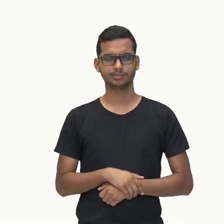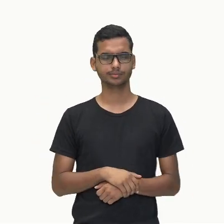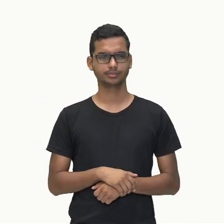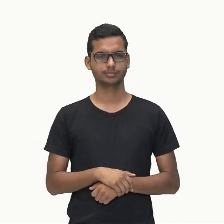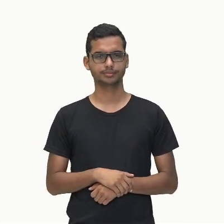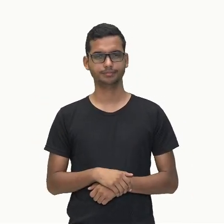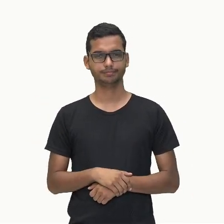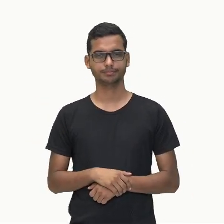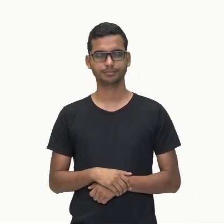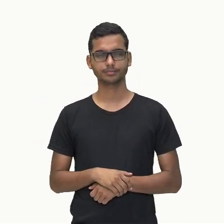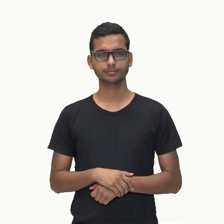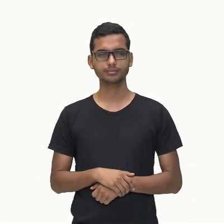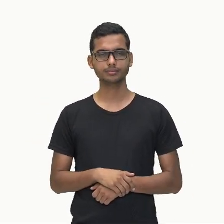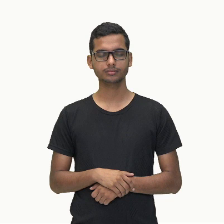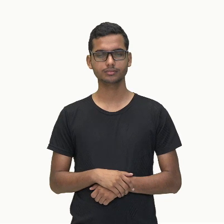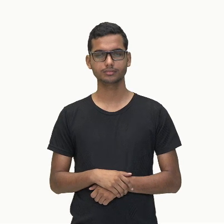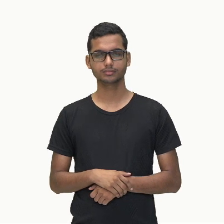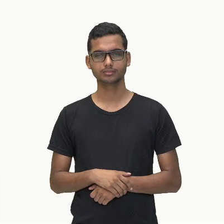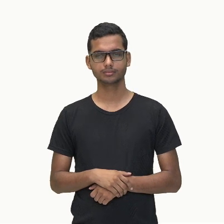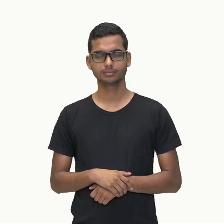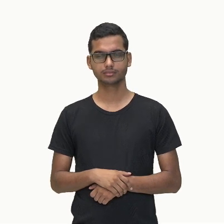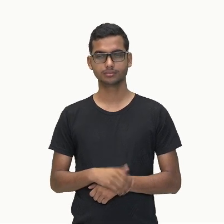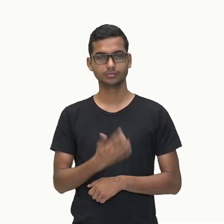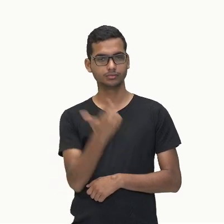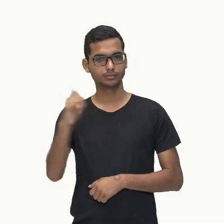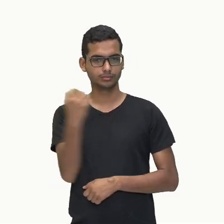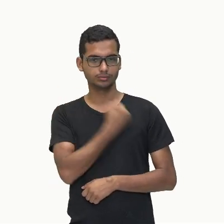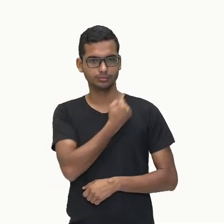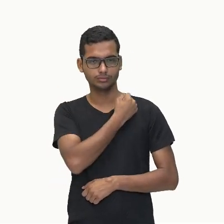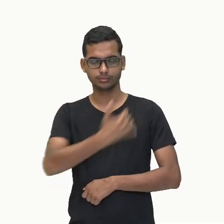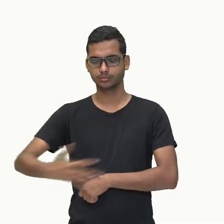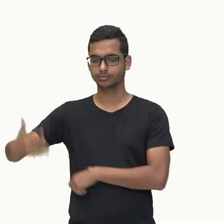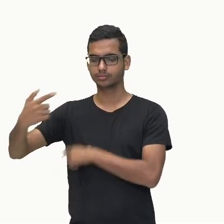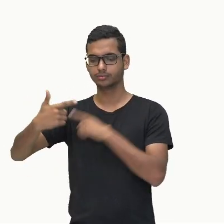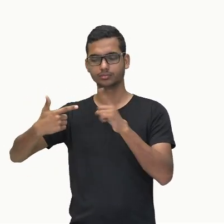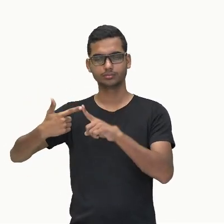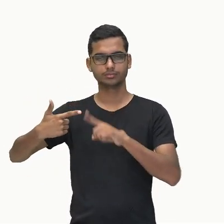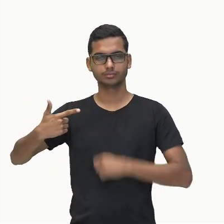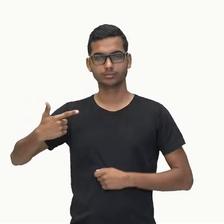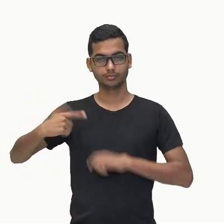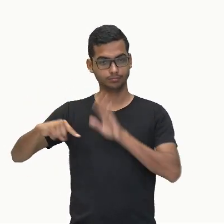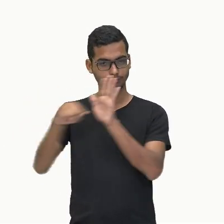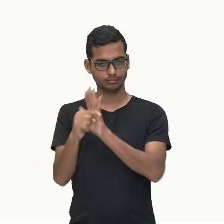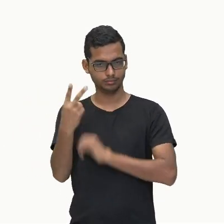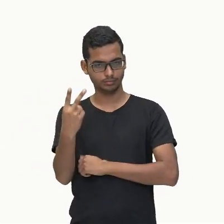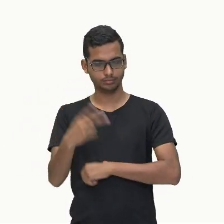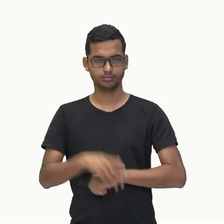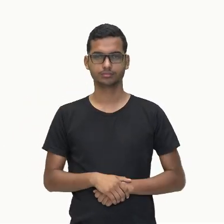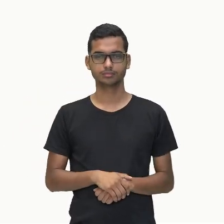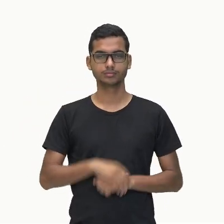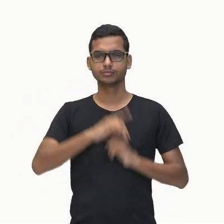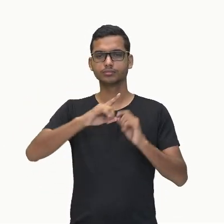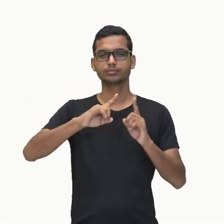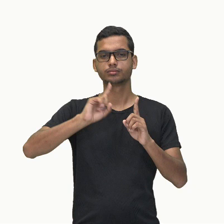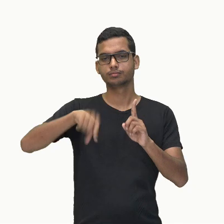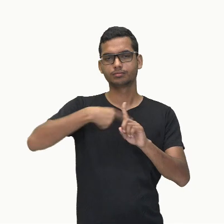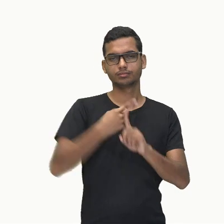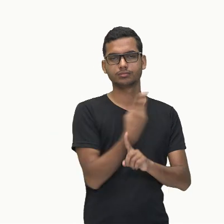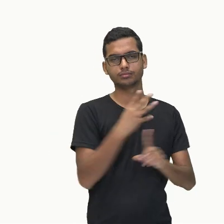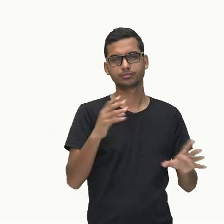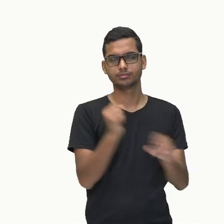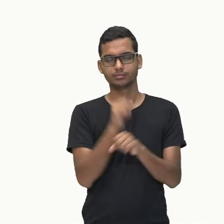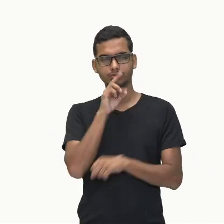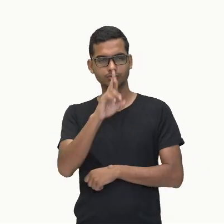Y é igual a x mais 3. Qual o próximo valor de x? Menos 2. Menos 2 mais 3 dá